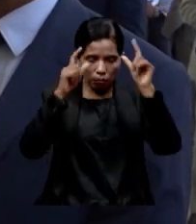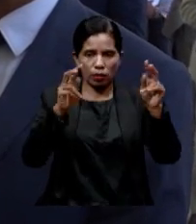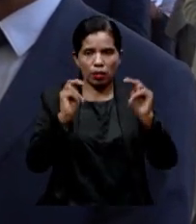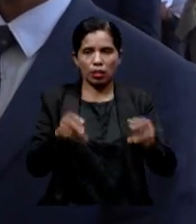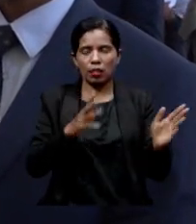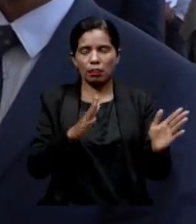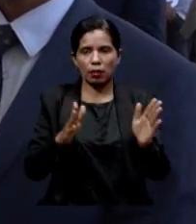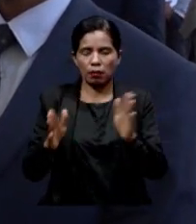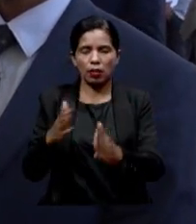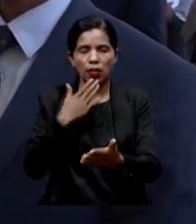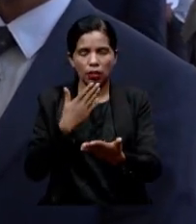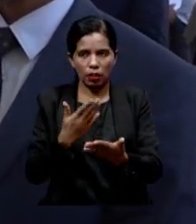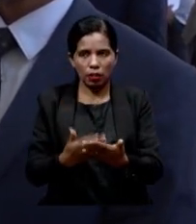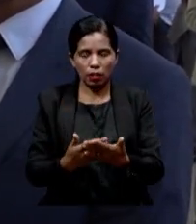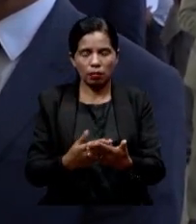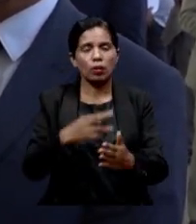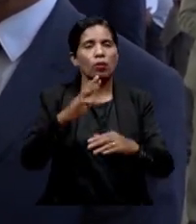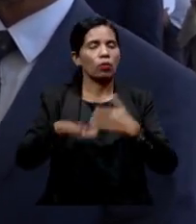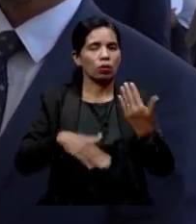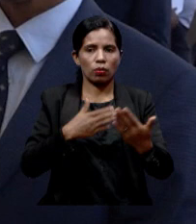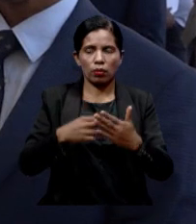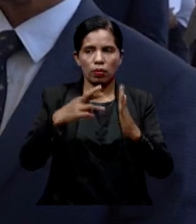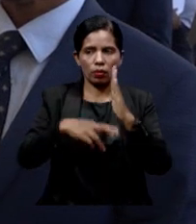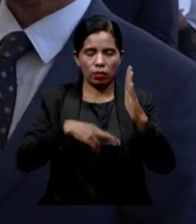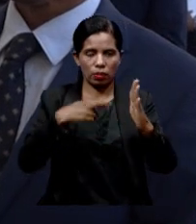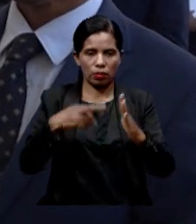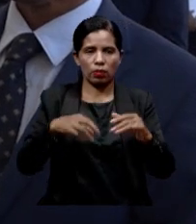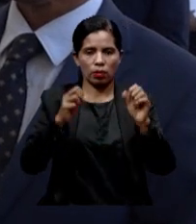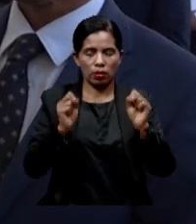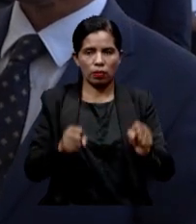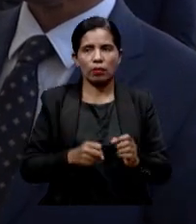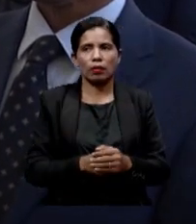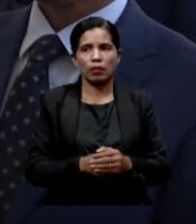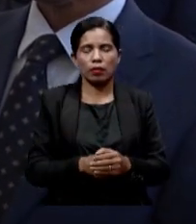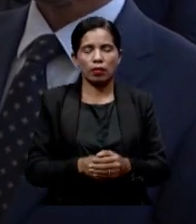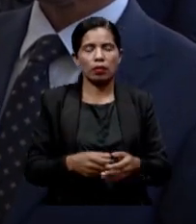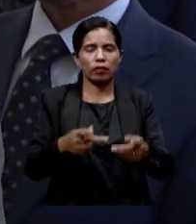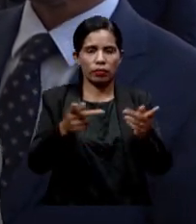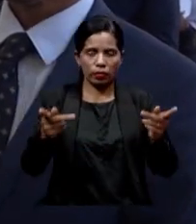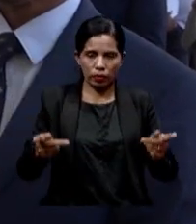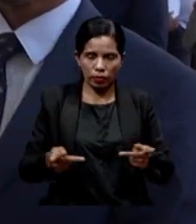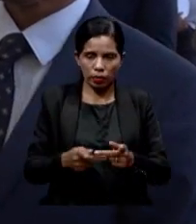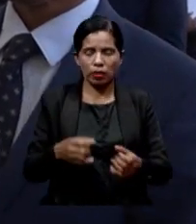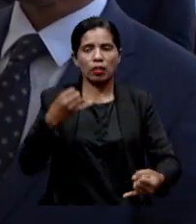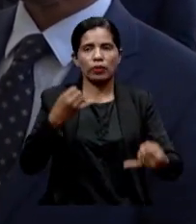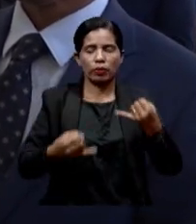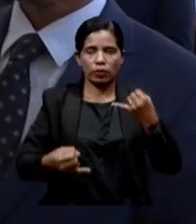diria que o Boa Toto não regula investimento, terra e propriedade,